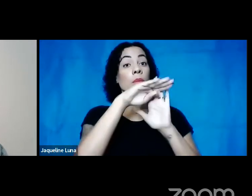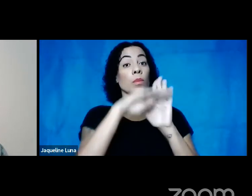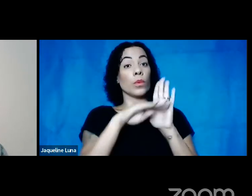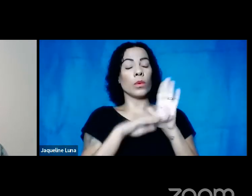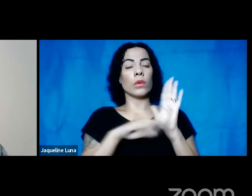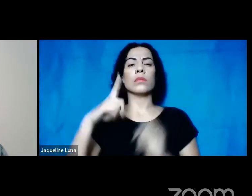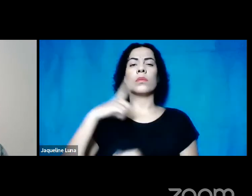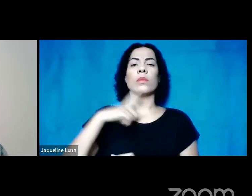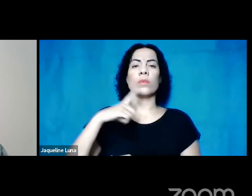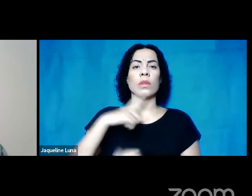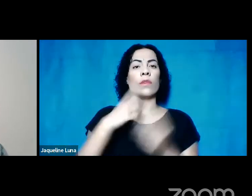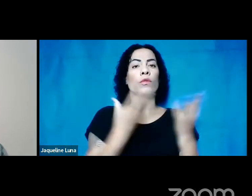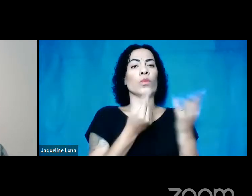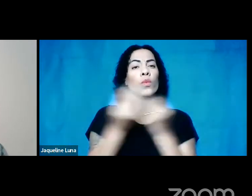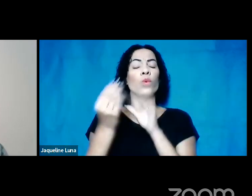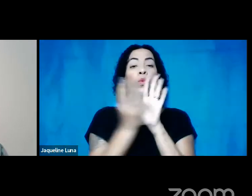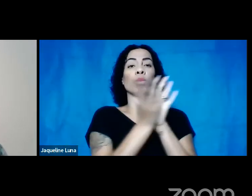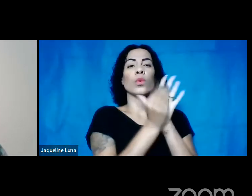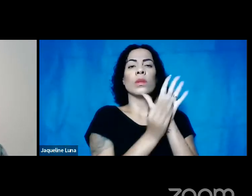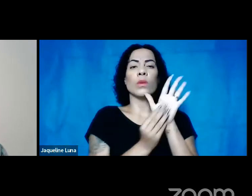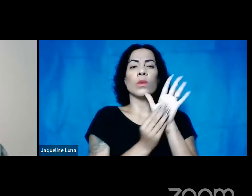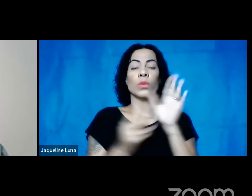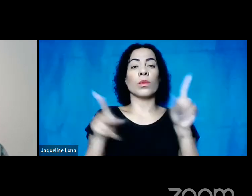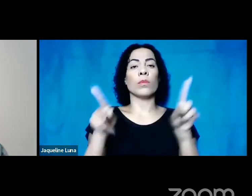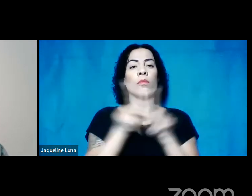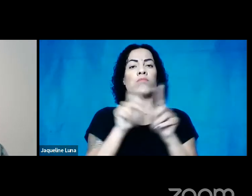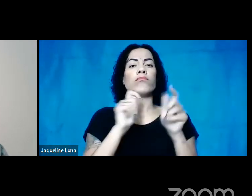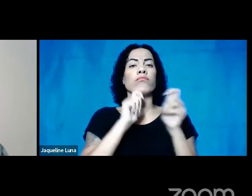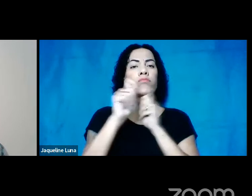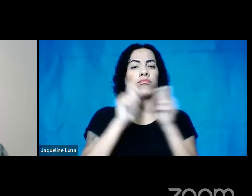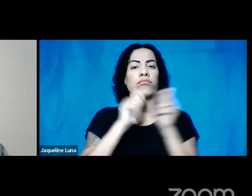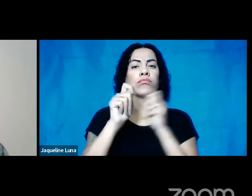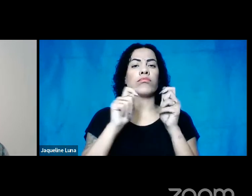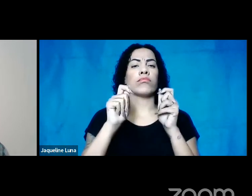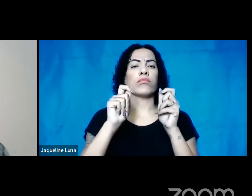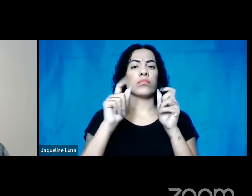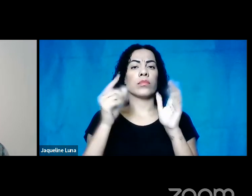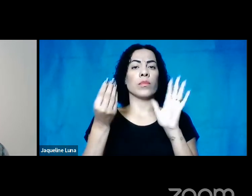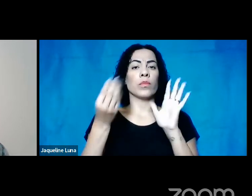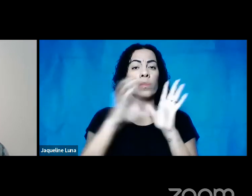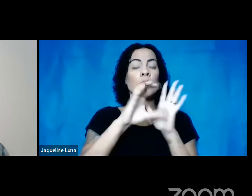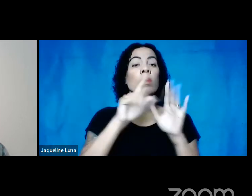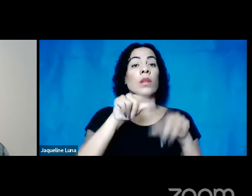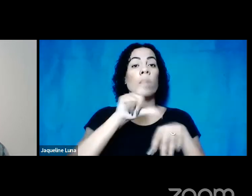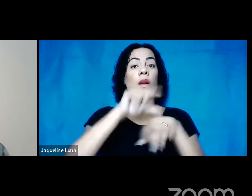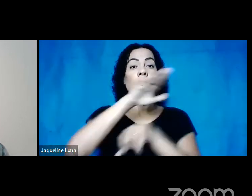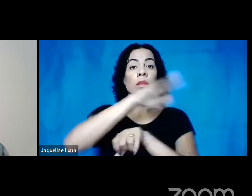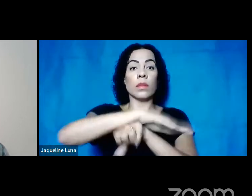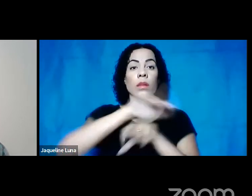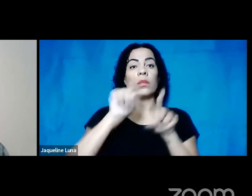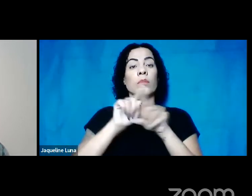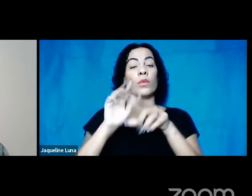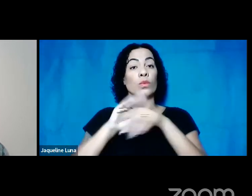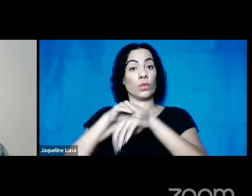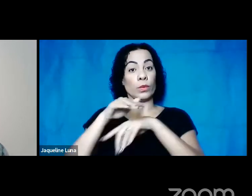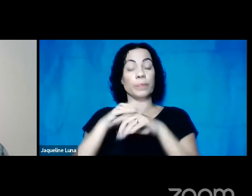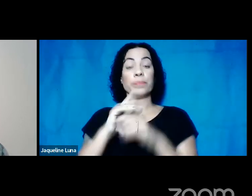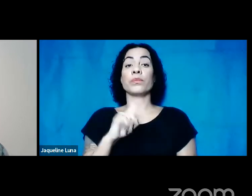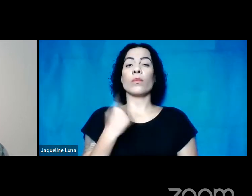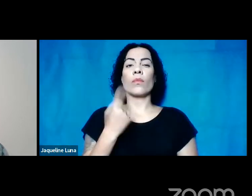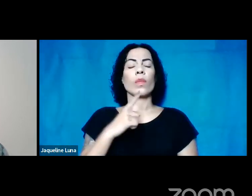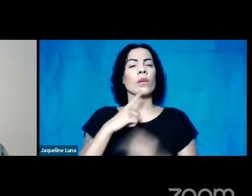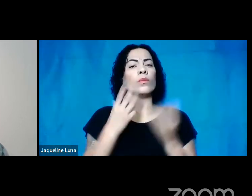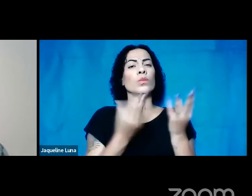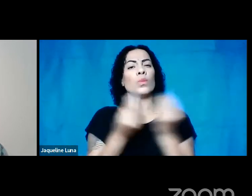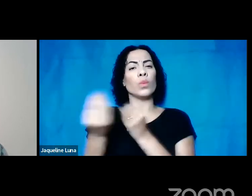atende muitos conteúdos de jornalismo, em telejornais pela tarde e pela noite. A gente tem muitos